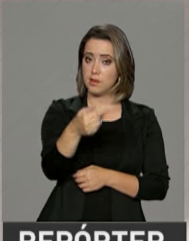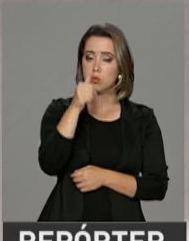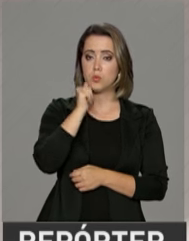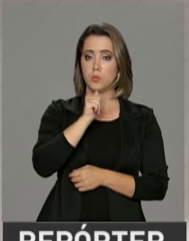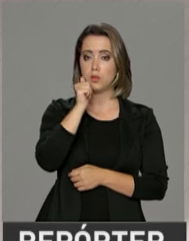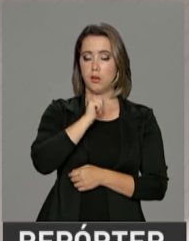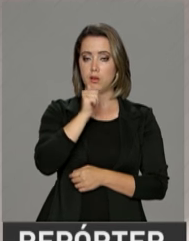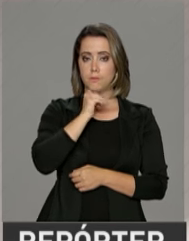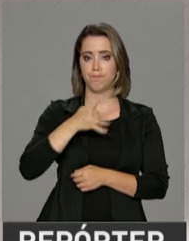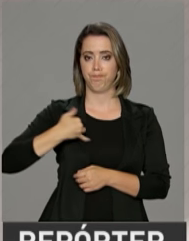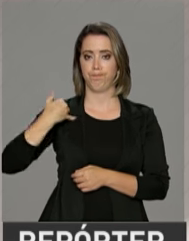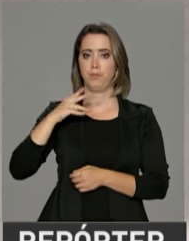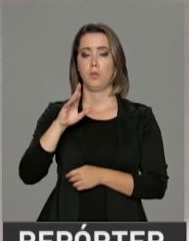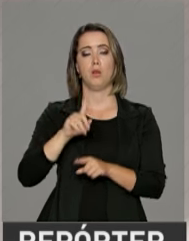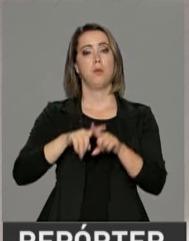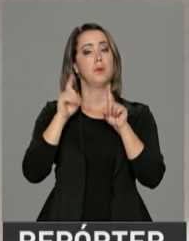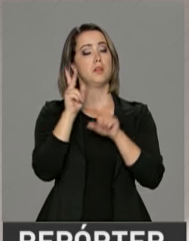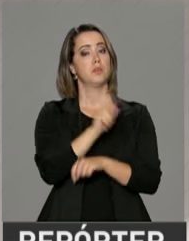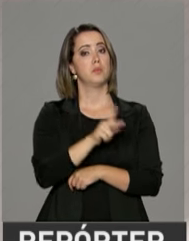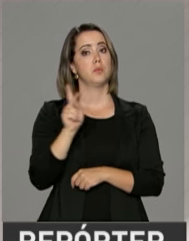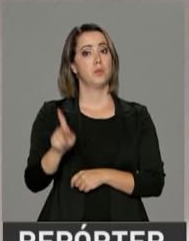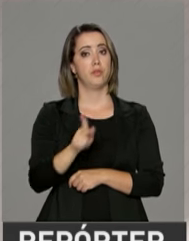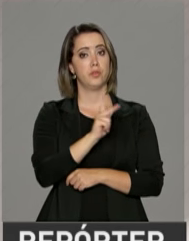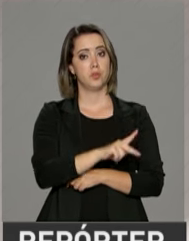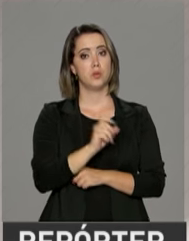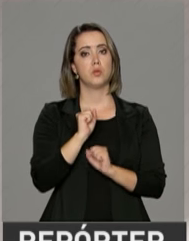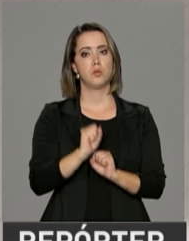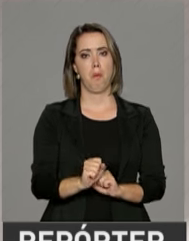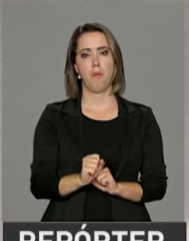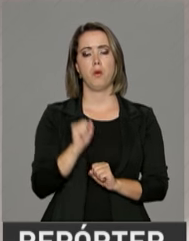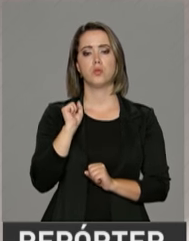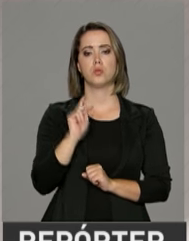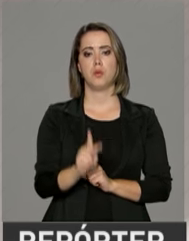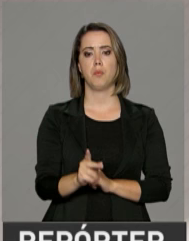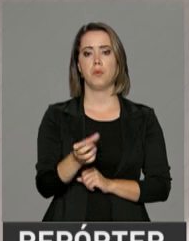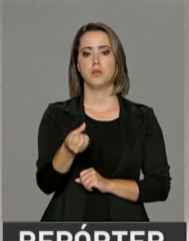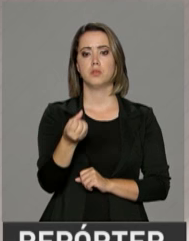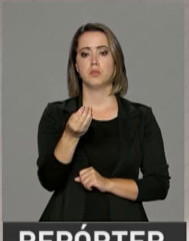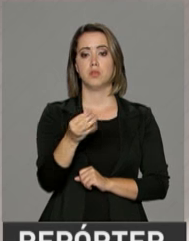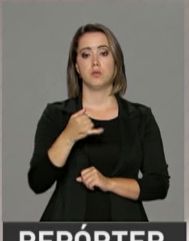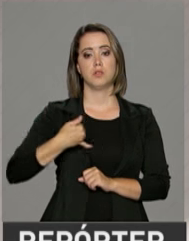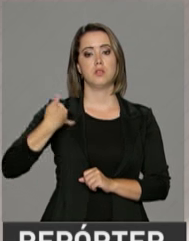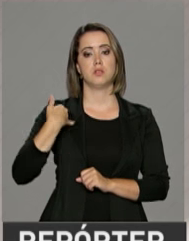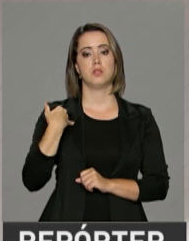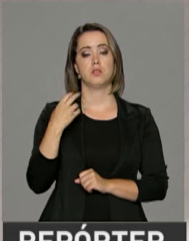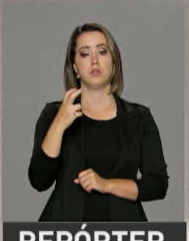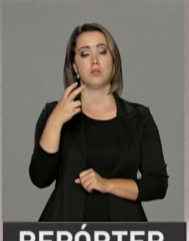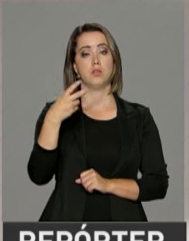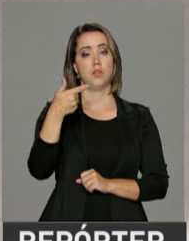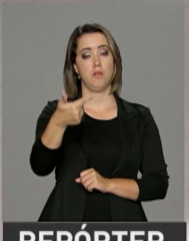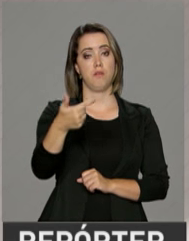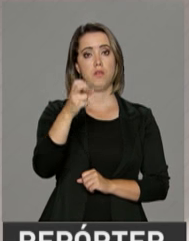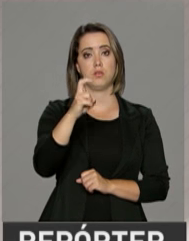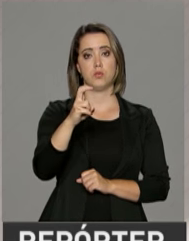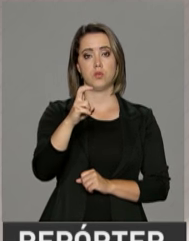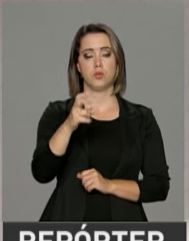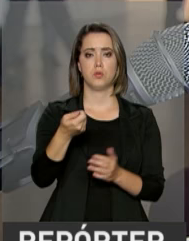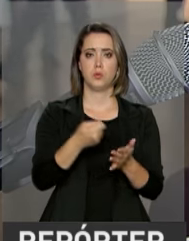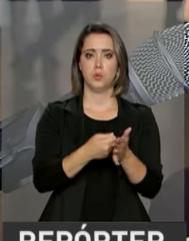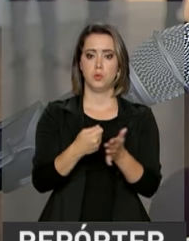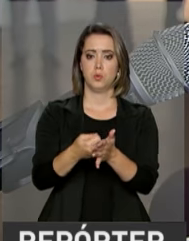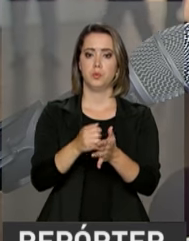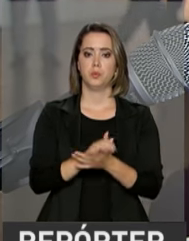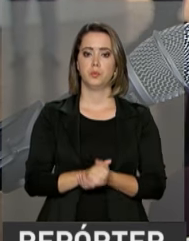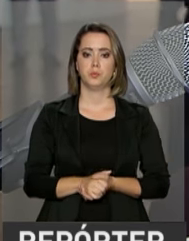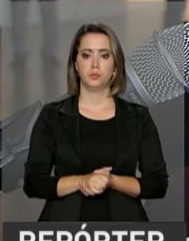mulheres. Já professores e professoras poderão se aposentar com 60 anos e 25 anos de contribuição.